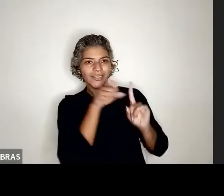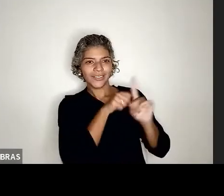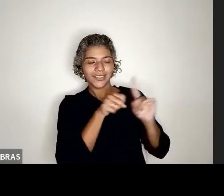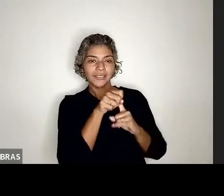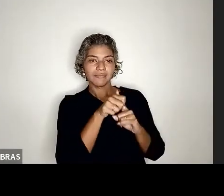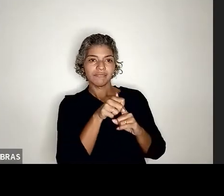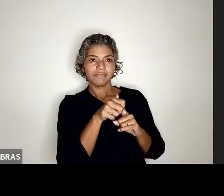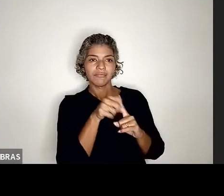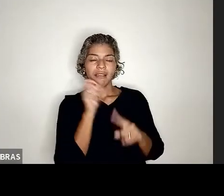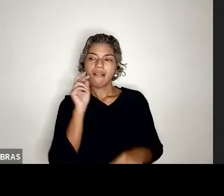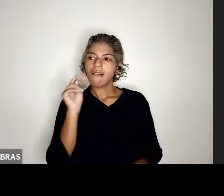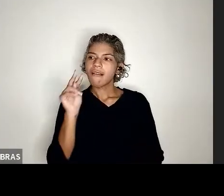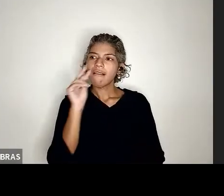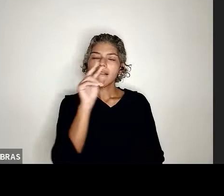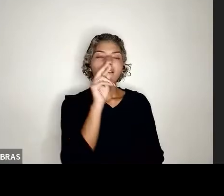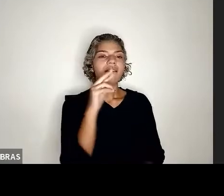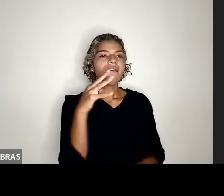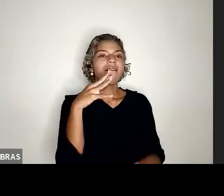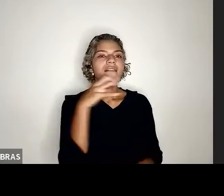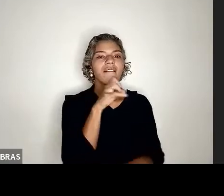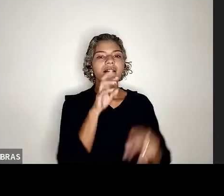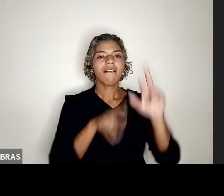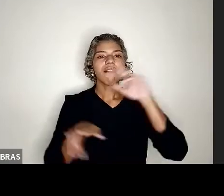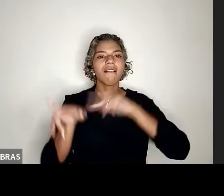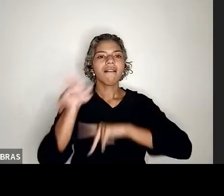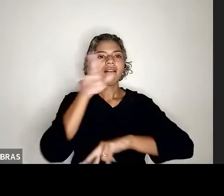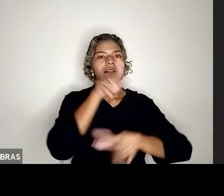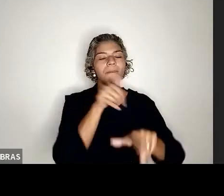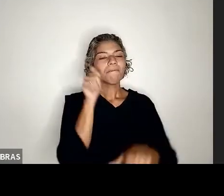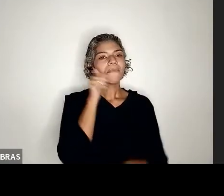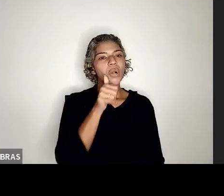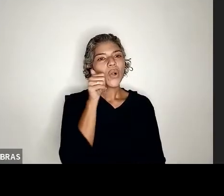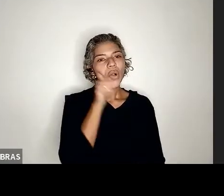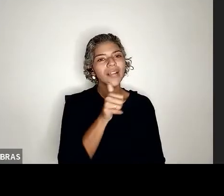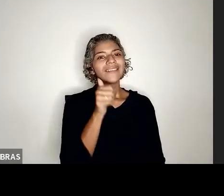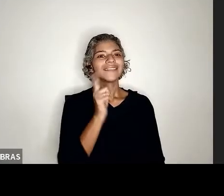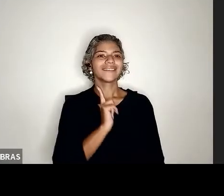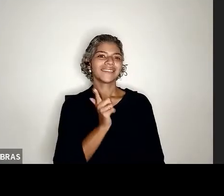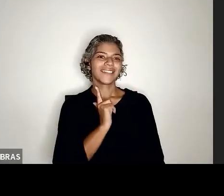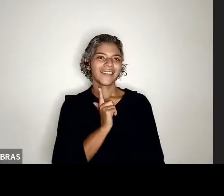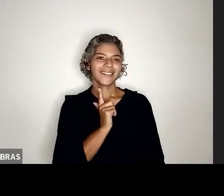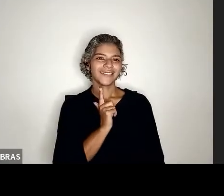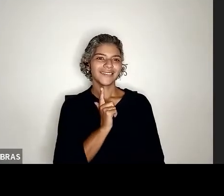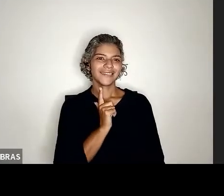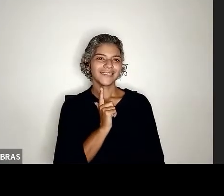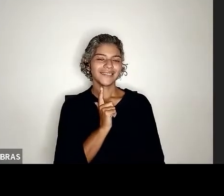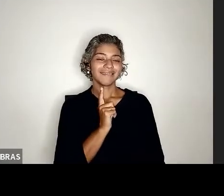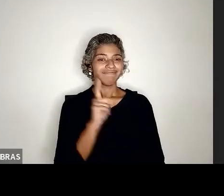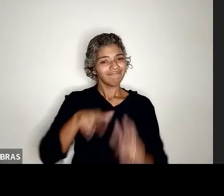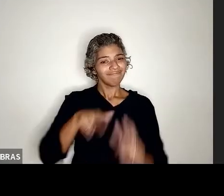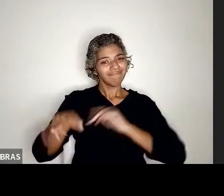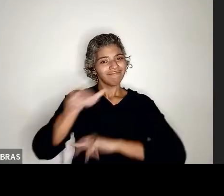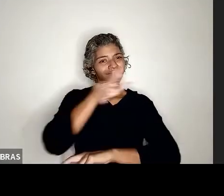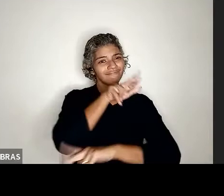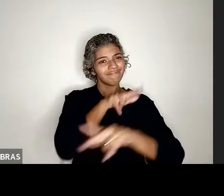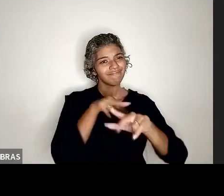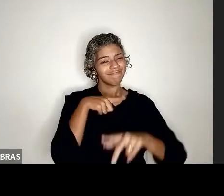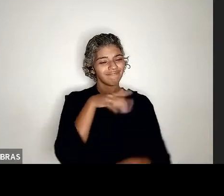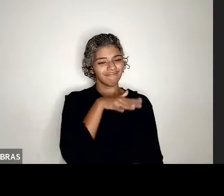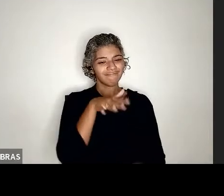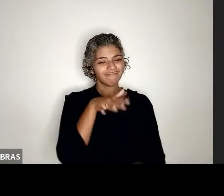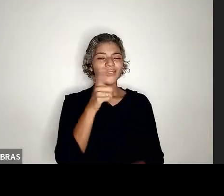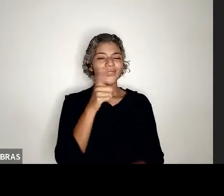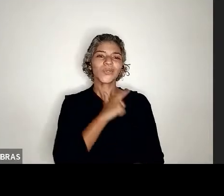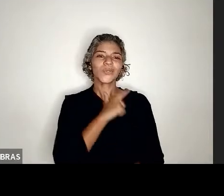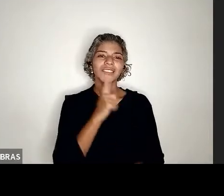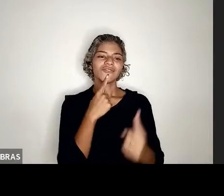apesar de áreas tão distintas, vivem situações muito semelhantes, né? Então, também construir, de fato, esse diálogo interdisciplinar a